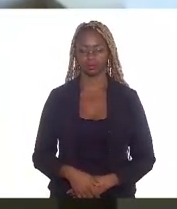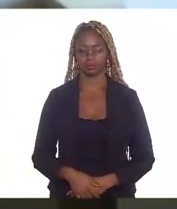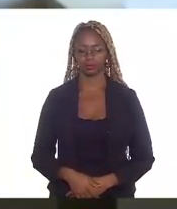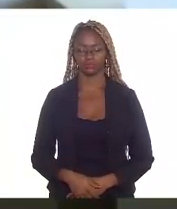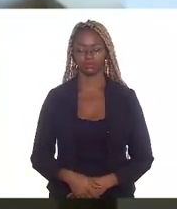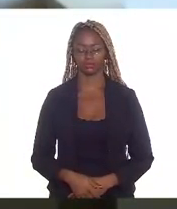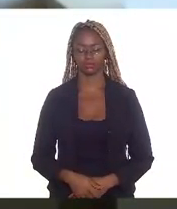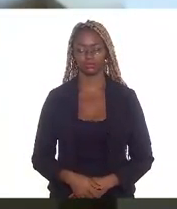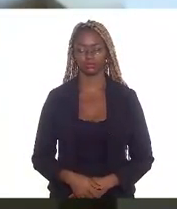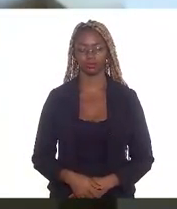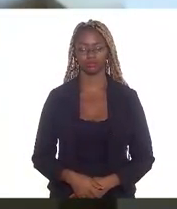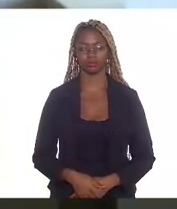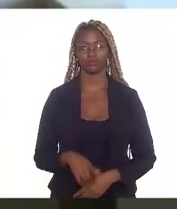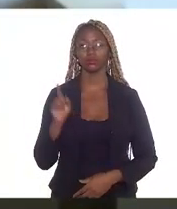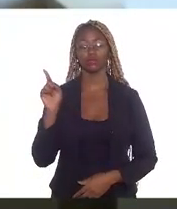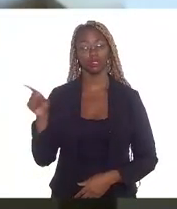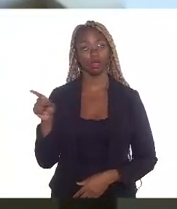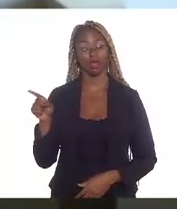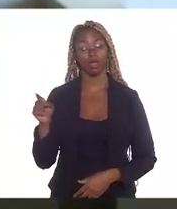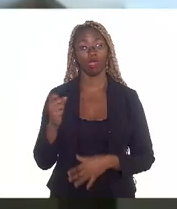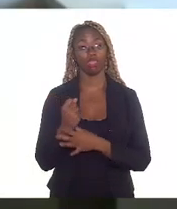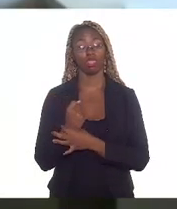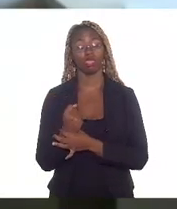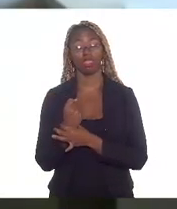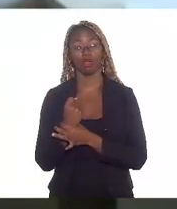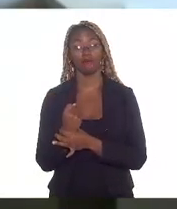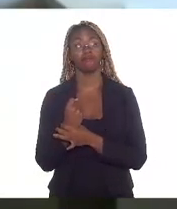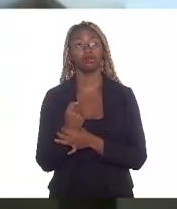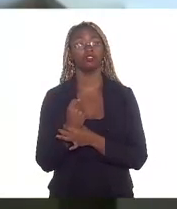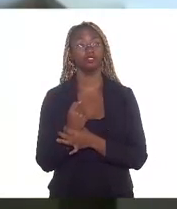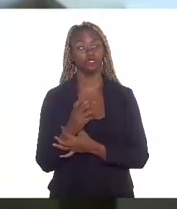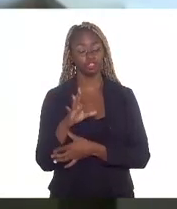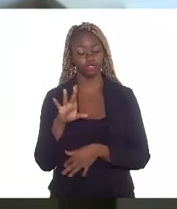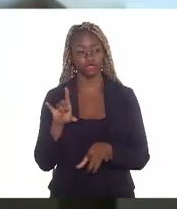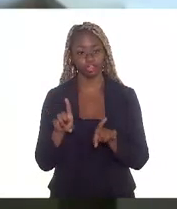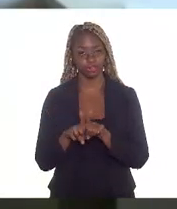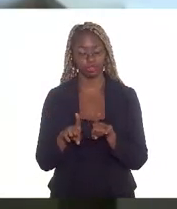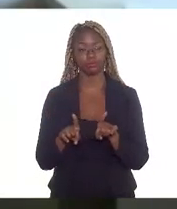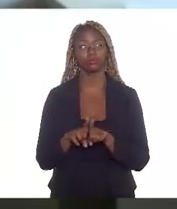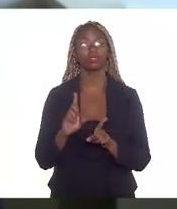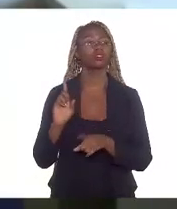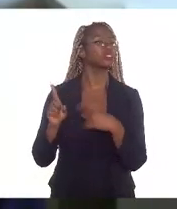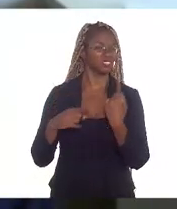Que defendia, inclusive, depois